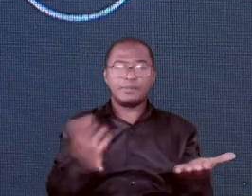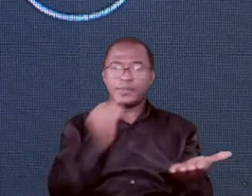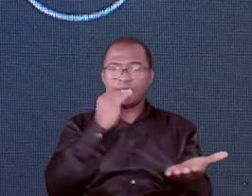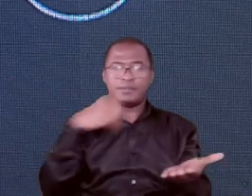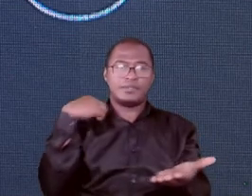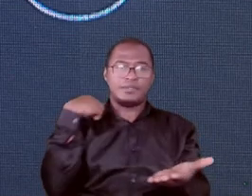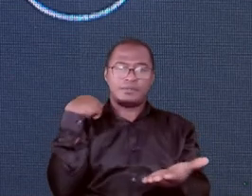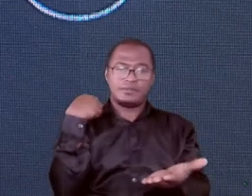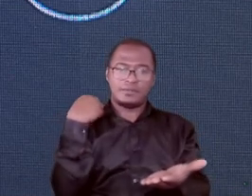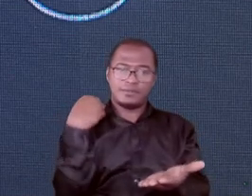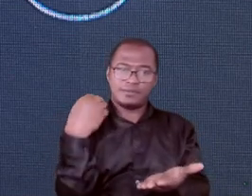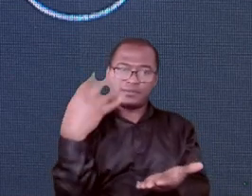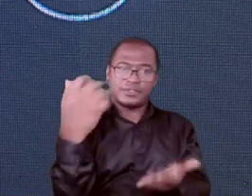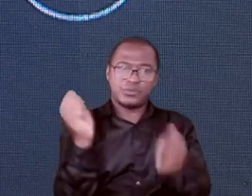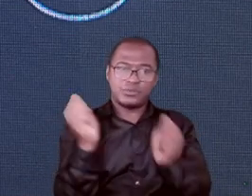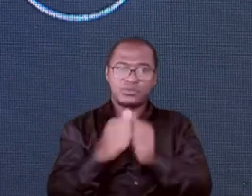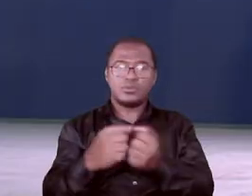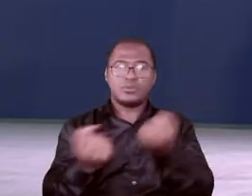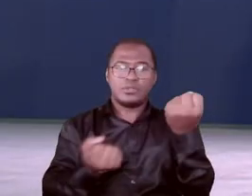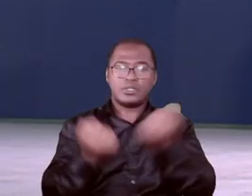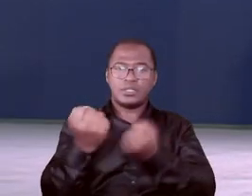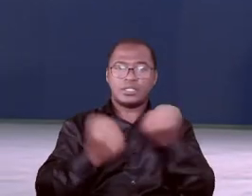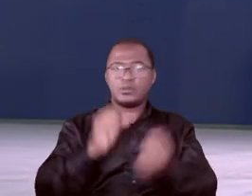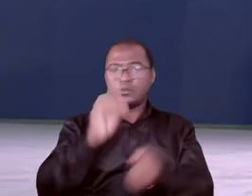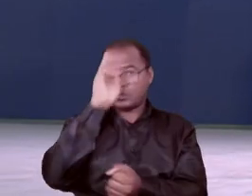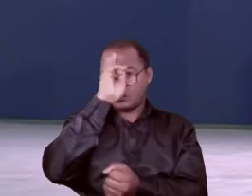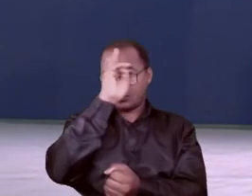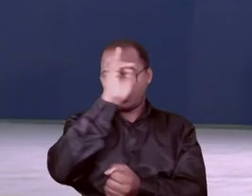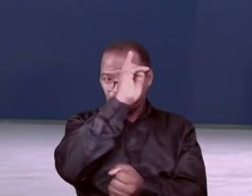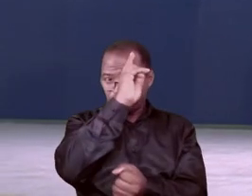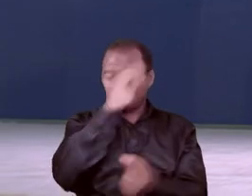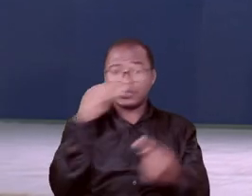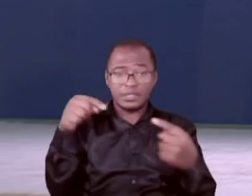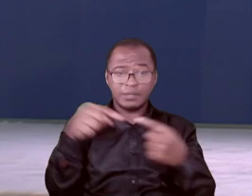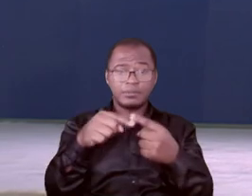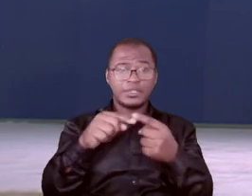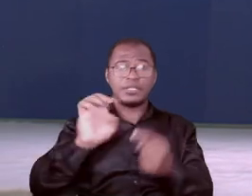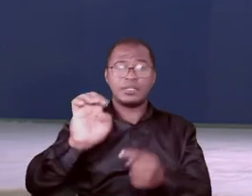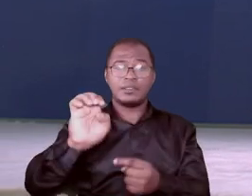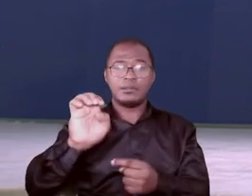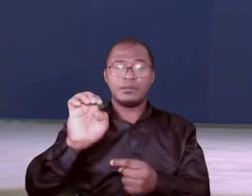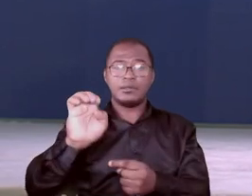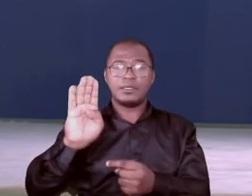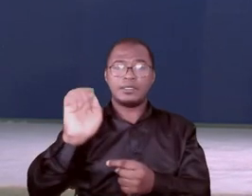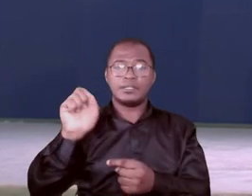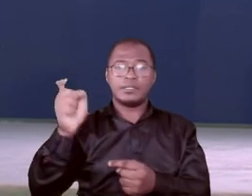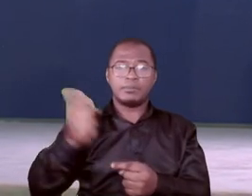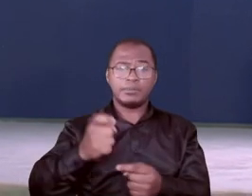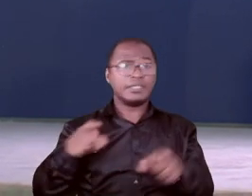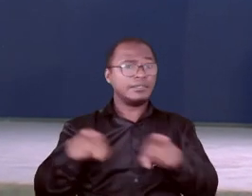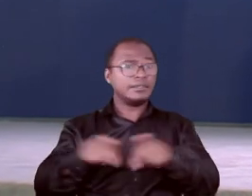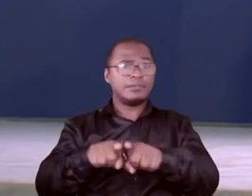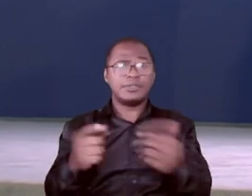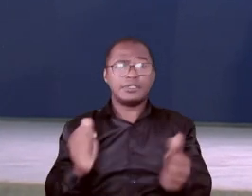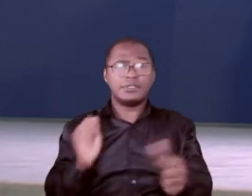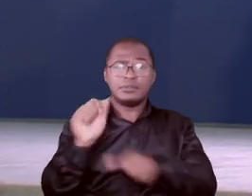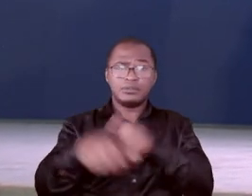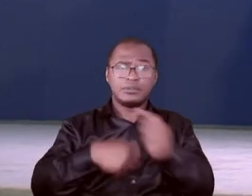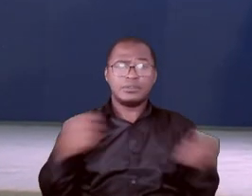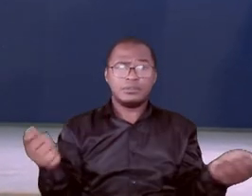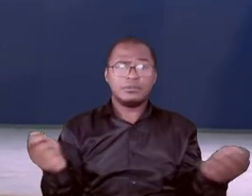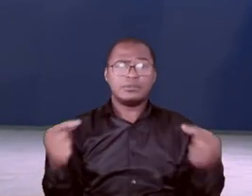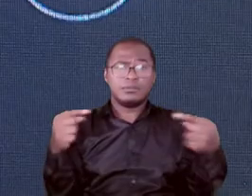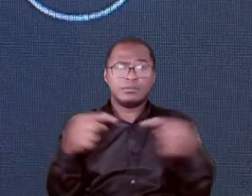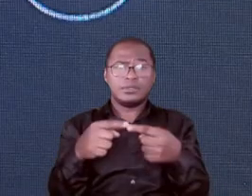o pics do Uber é feito por bem se a gente tá aqui agora acabou de ser homologado semana passada como iniciadora de pagamento e cara cada meio do pagamento